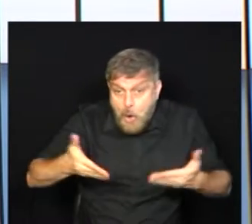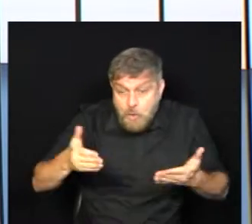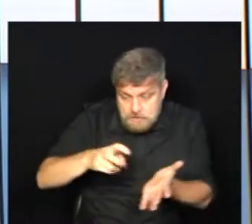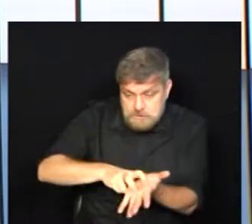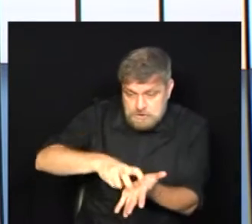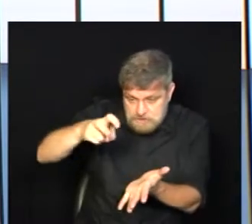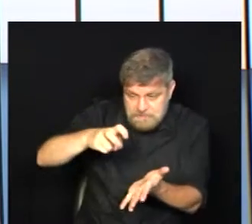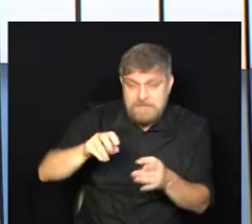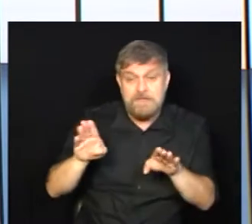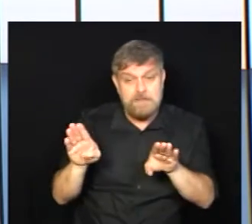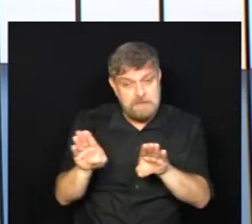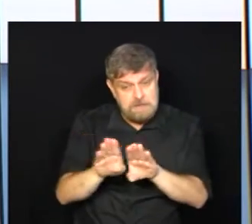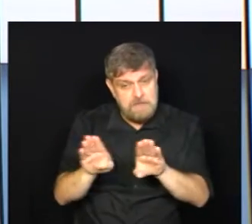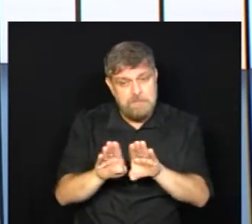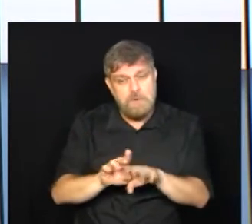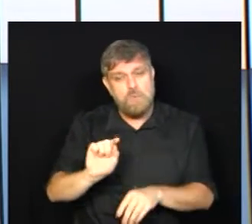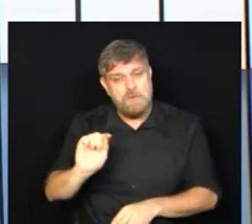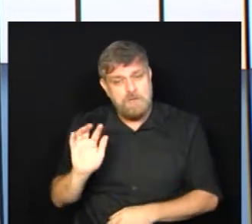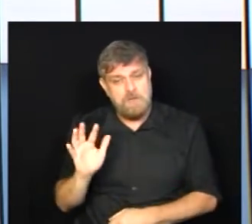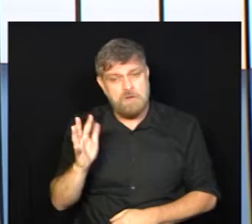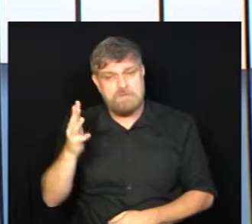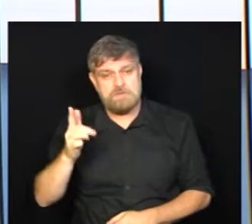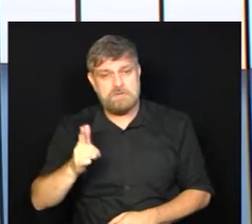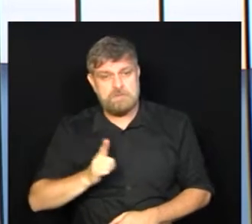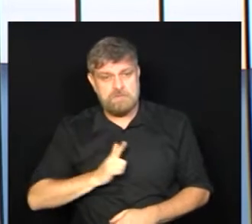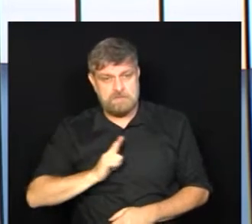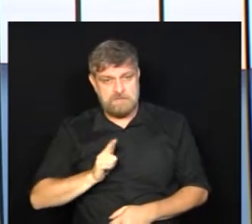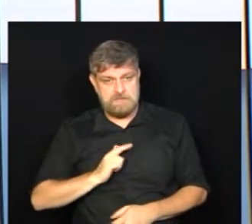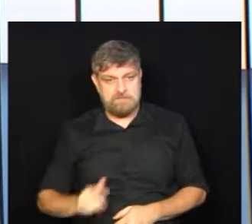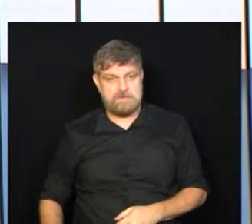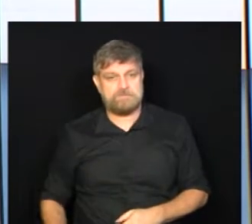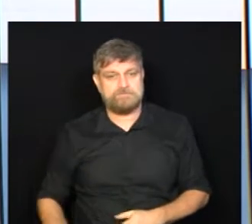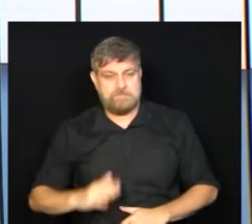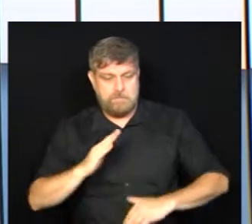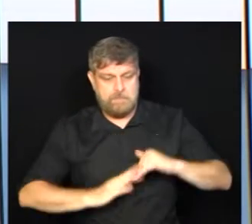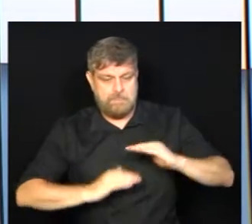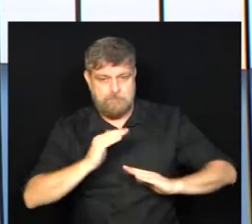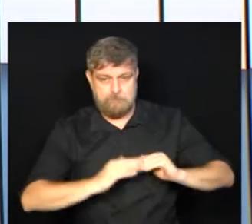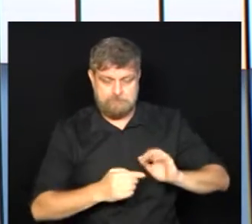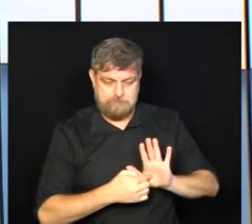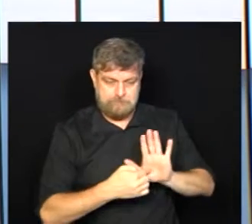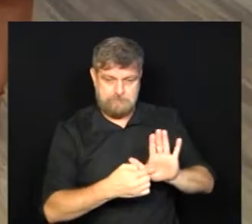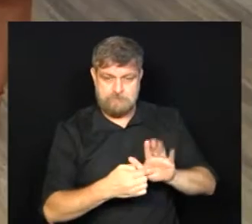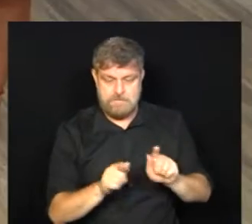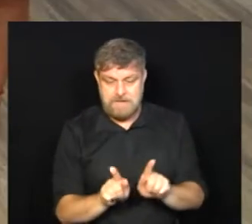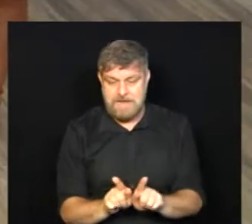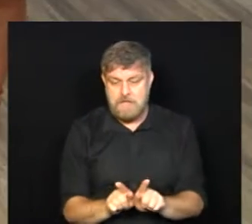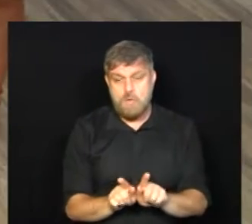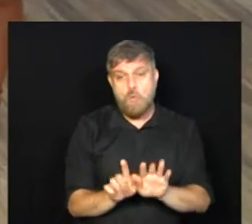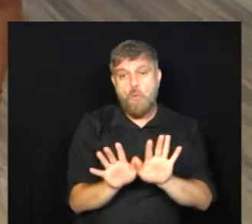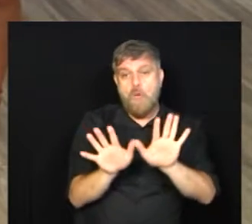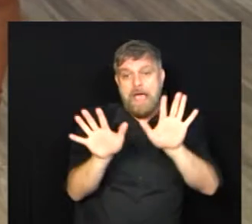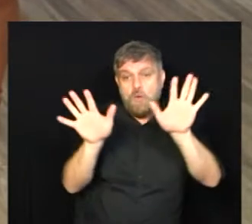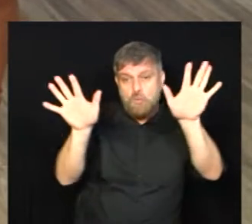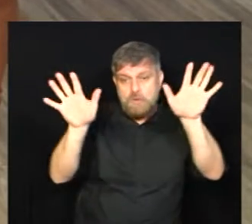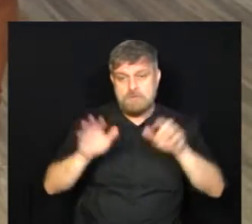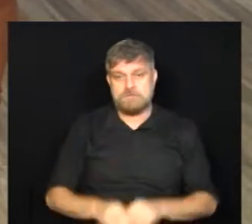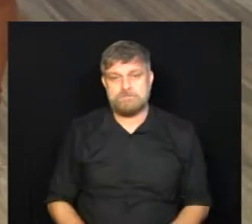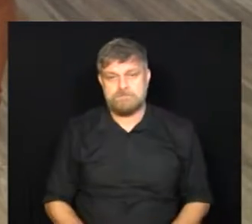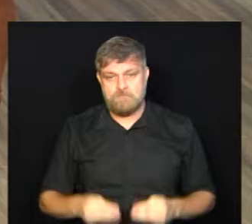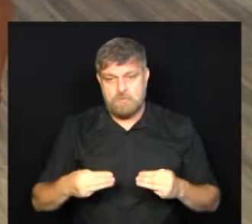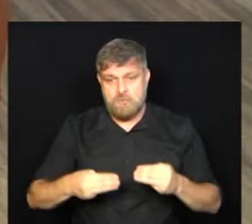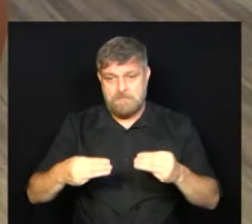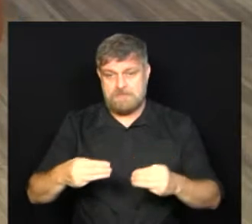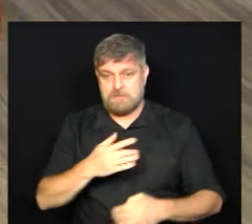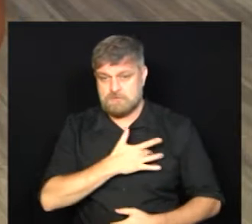manhã também nós tivemos um ato simbólico, Gabriel. Lá em Guarulhos, o ministro Pazuello,